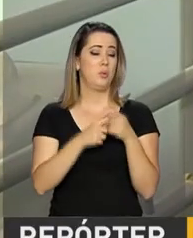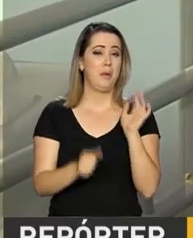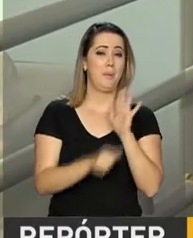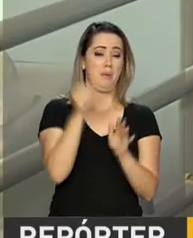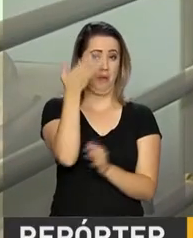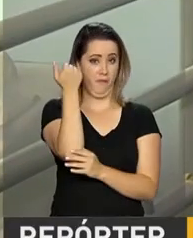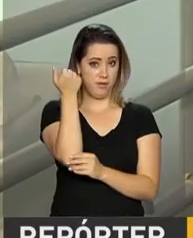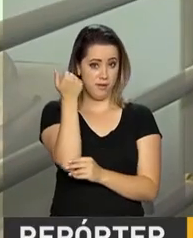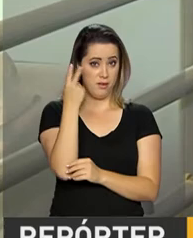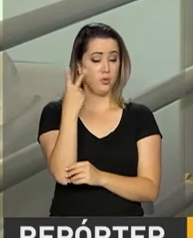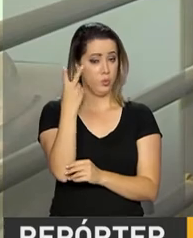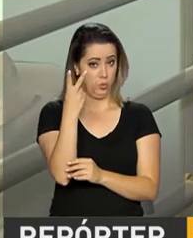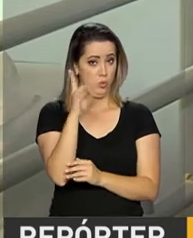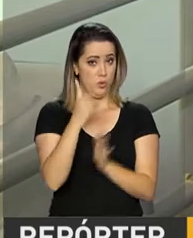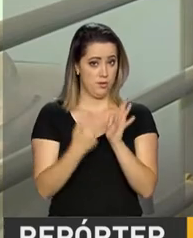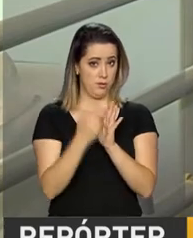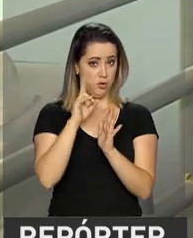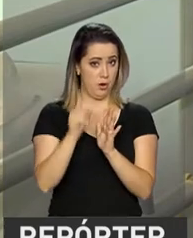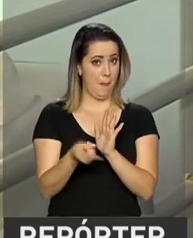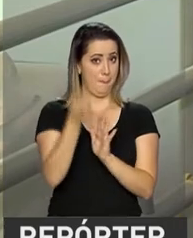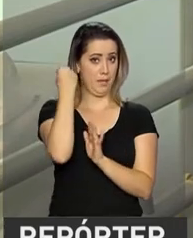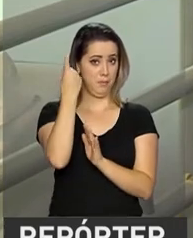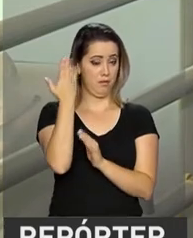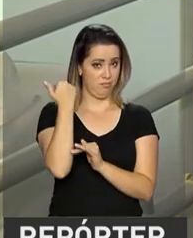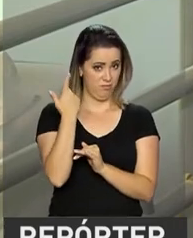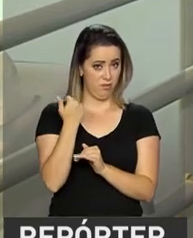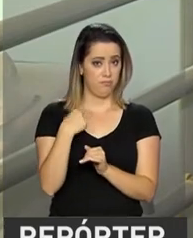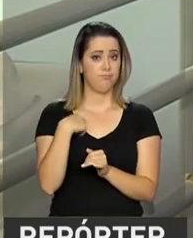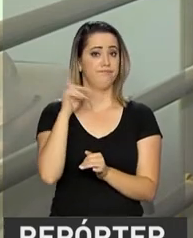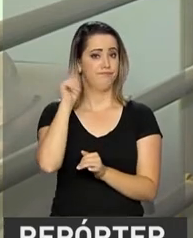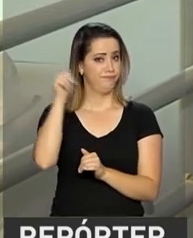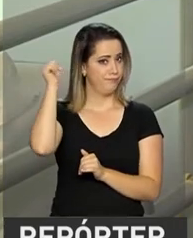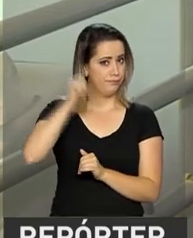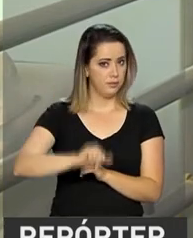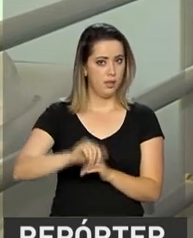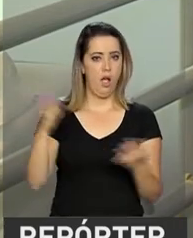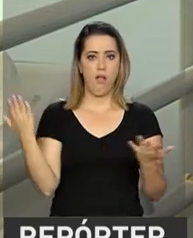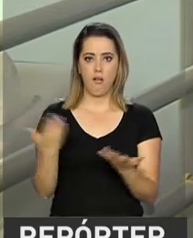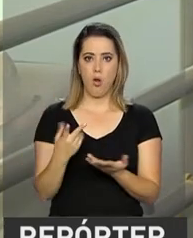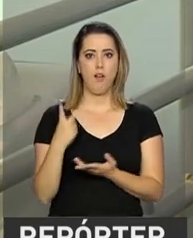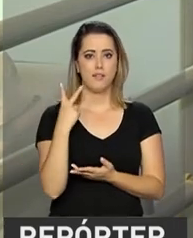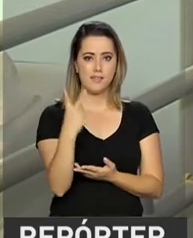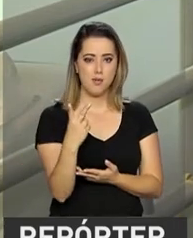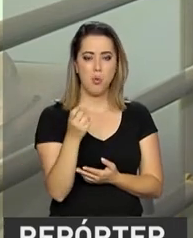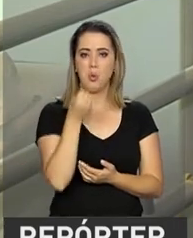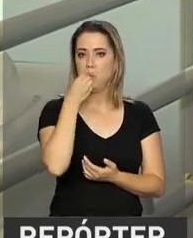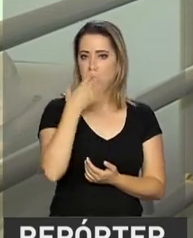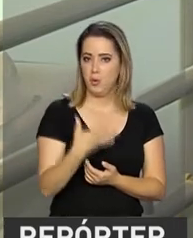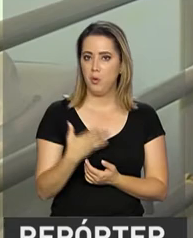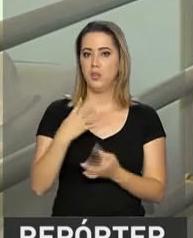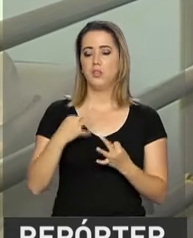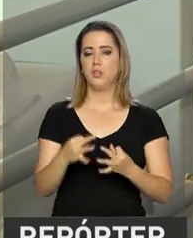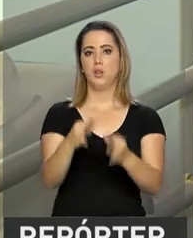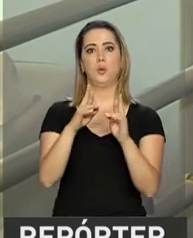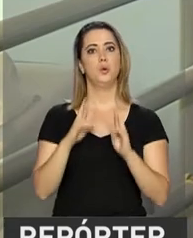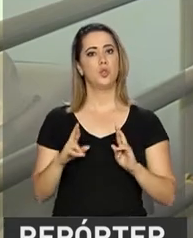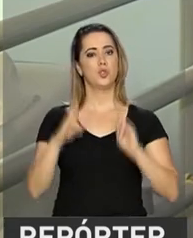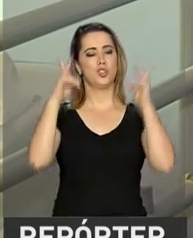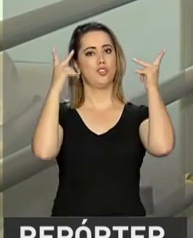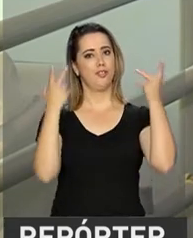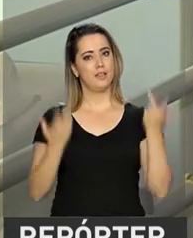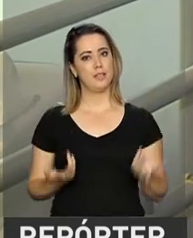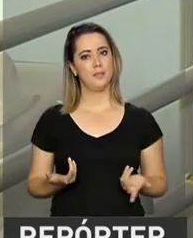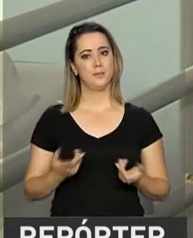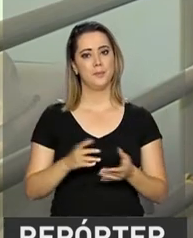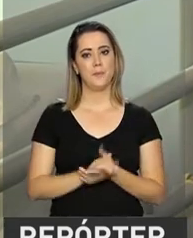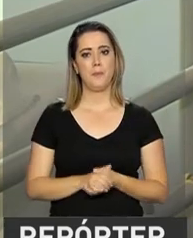terrível. Então, eu acredito, né? Porque a tecnologia, né, fez toda a diferença. Eu creio que ela fez toda a diferença